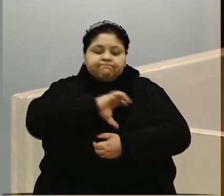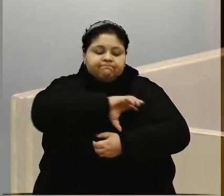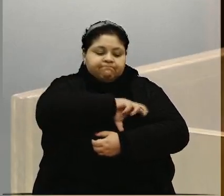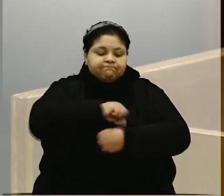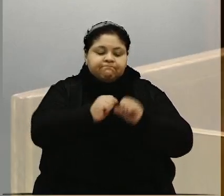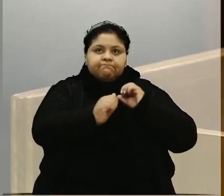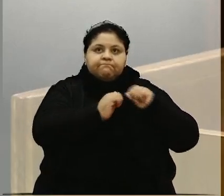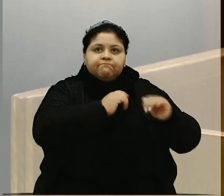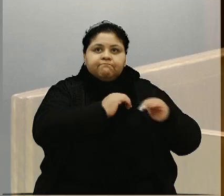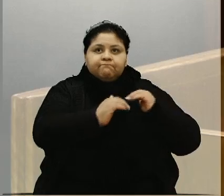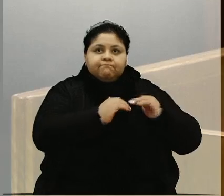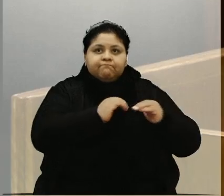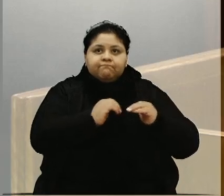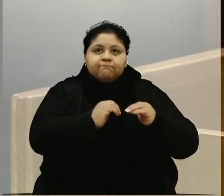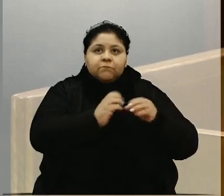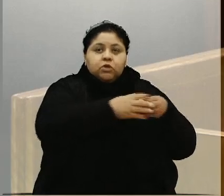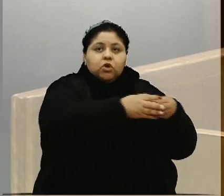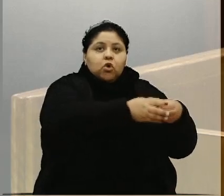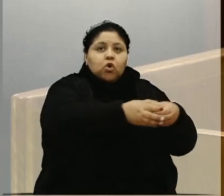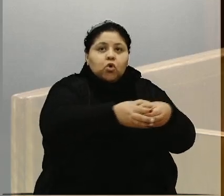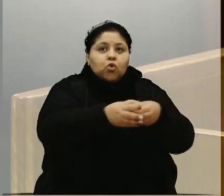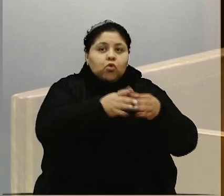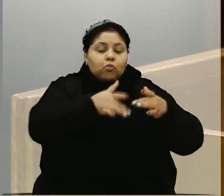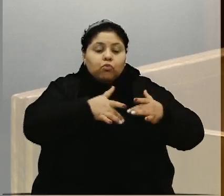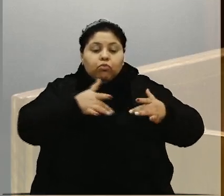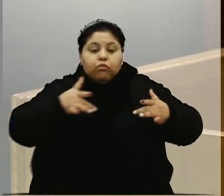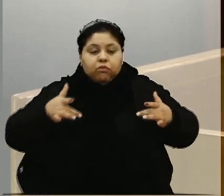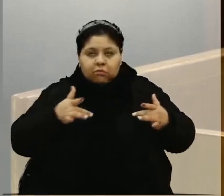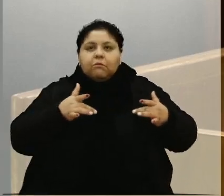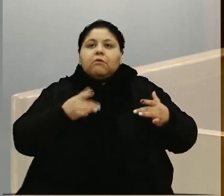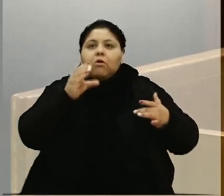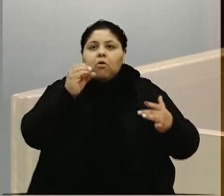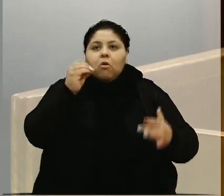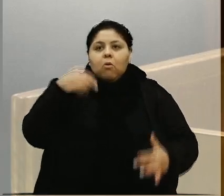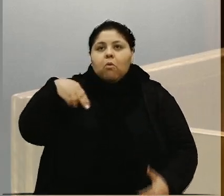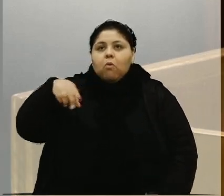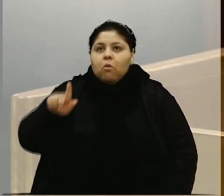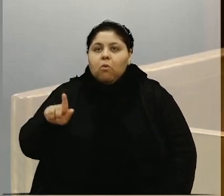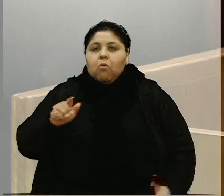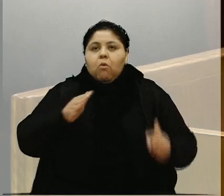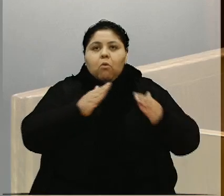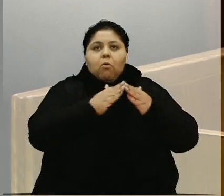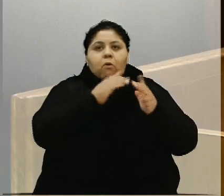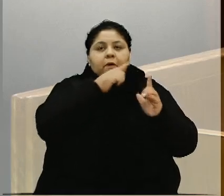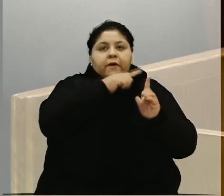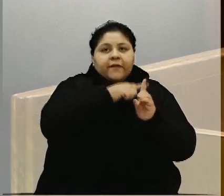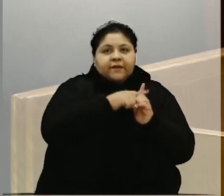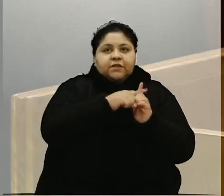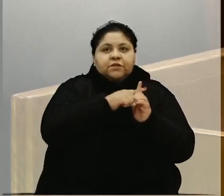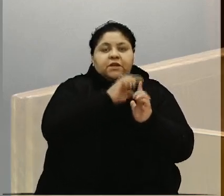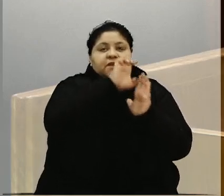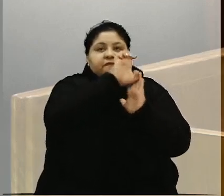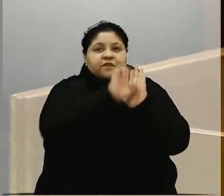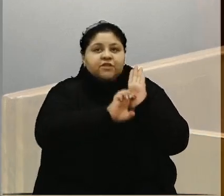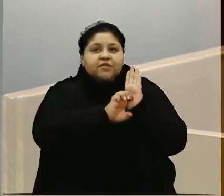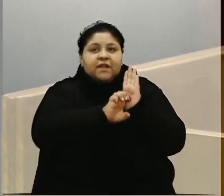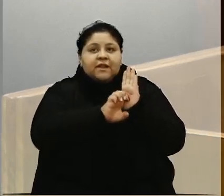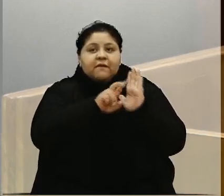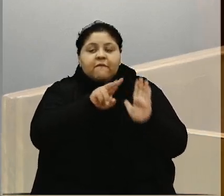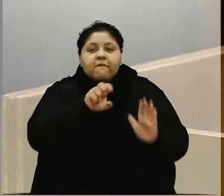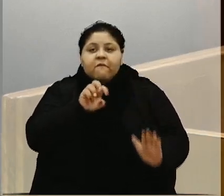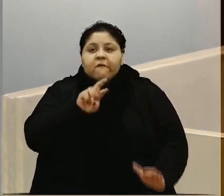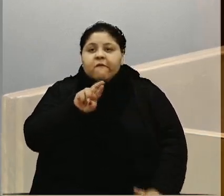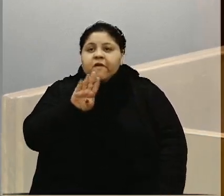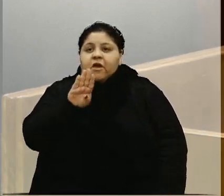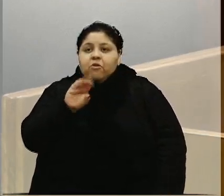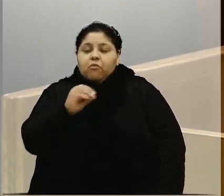Movimento, uma ONG, popularmente conhecida como ONG, da Igreja Evangélica Verbo da Vida. Iniciando esse momento, eu